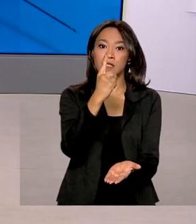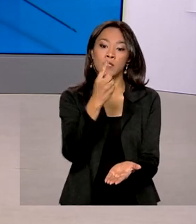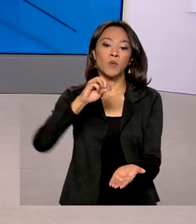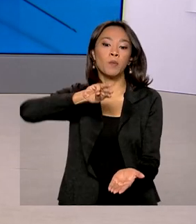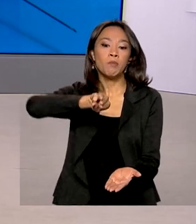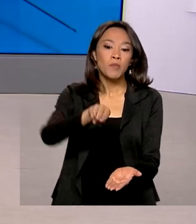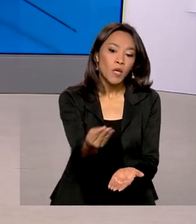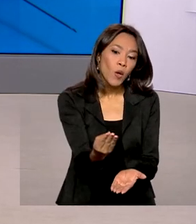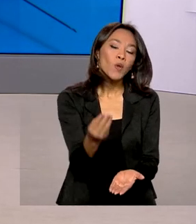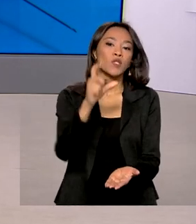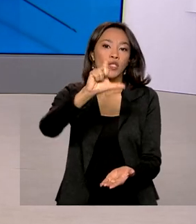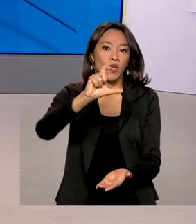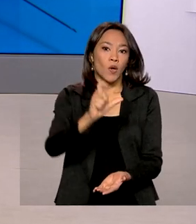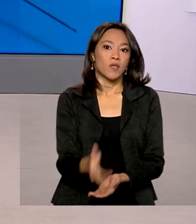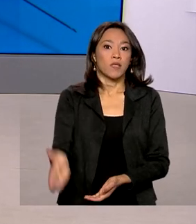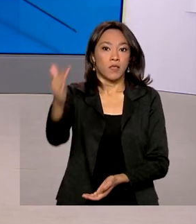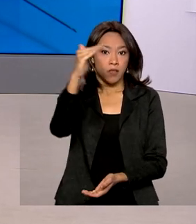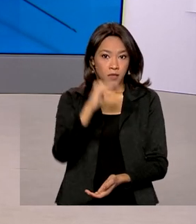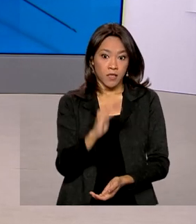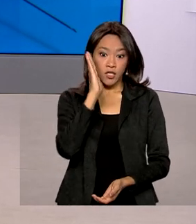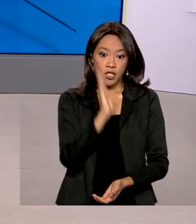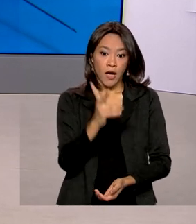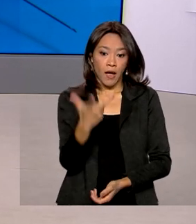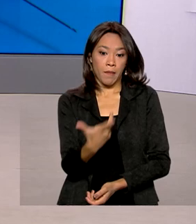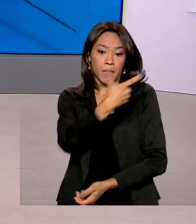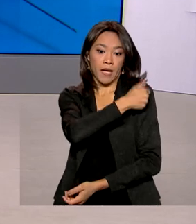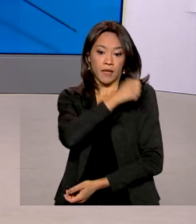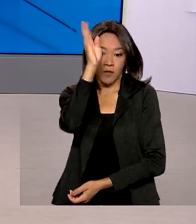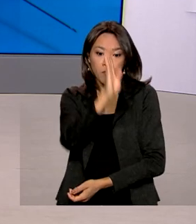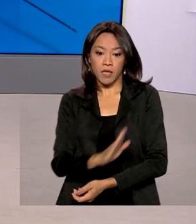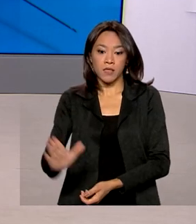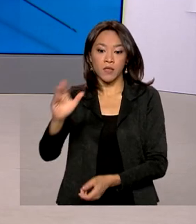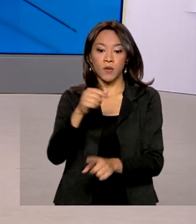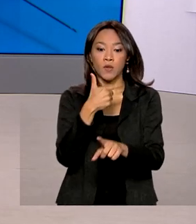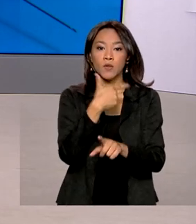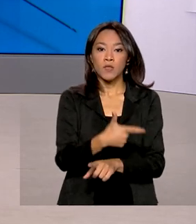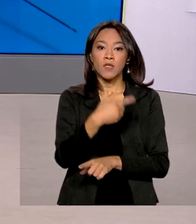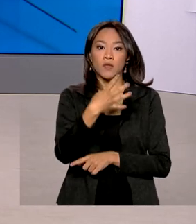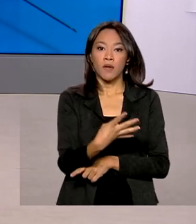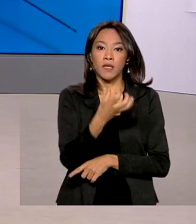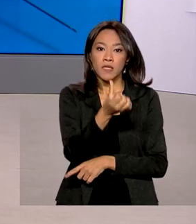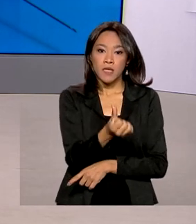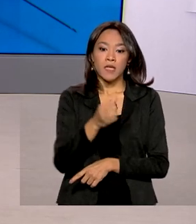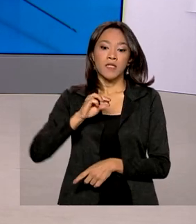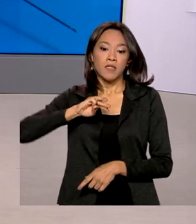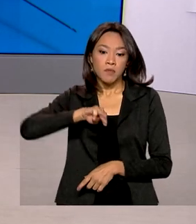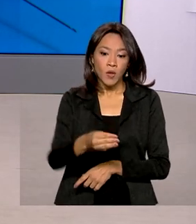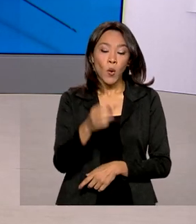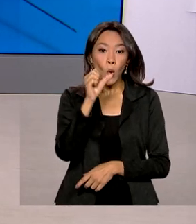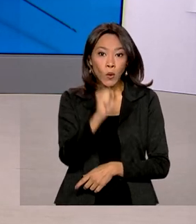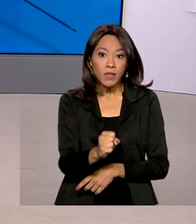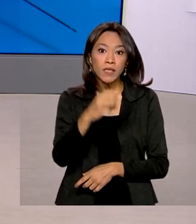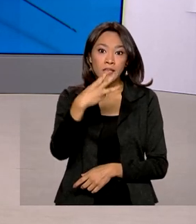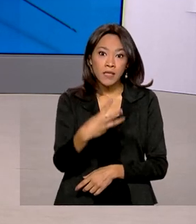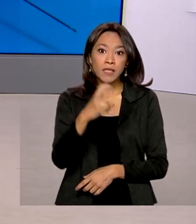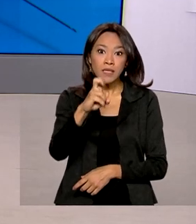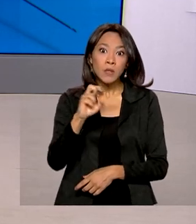de vacinas. As doses aplicadas ultrapassam aí 246 milhões 835